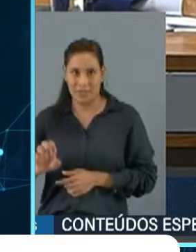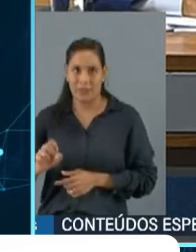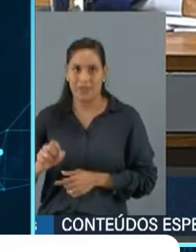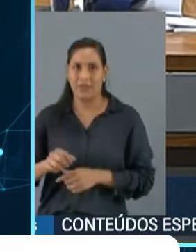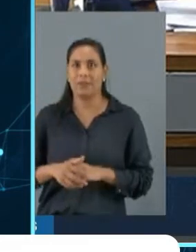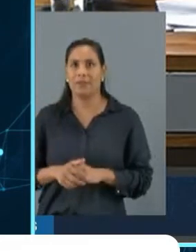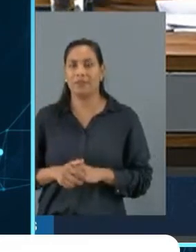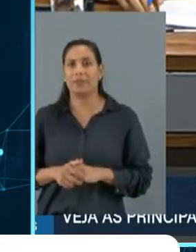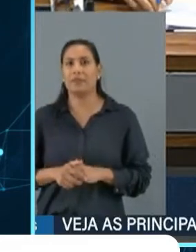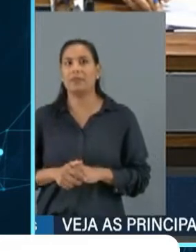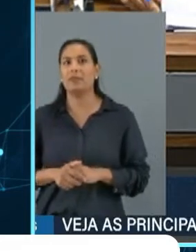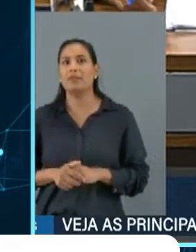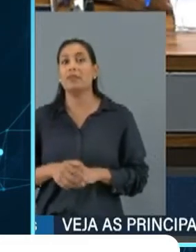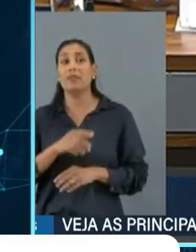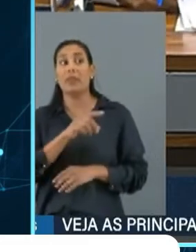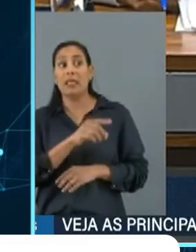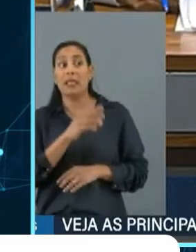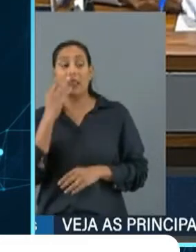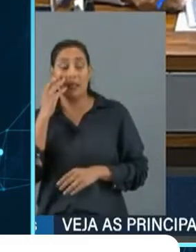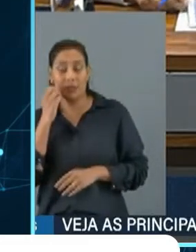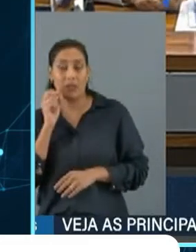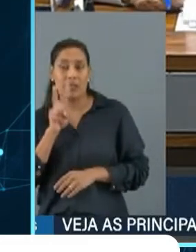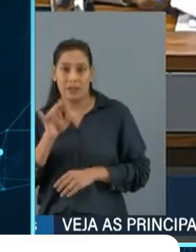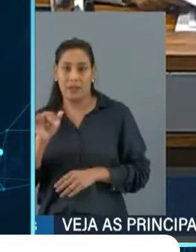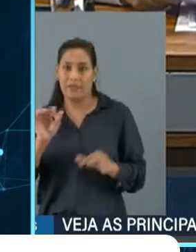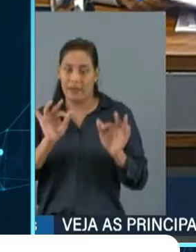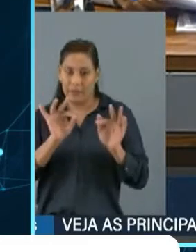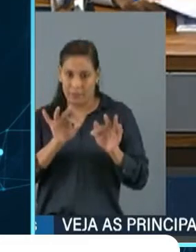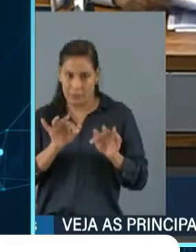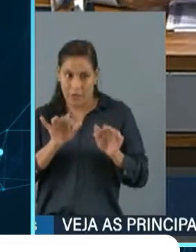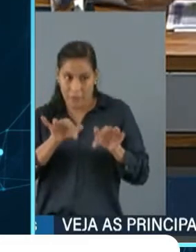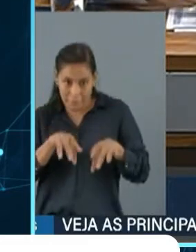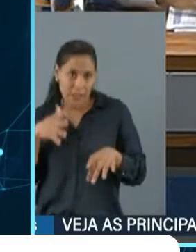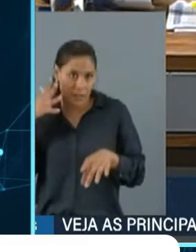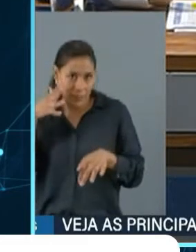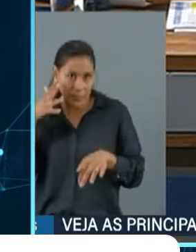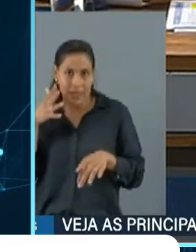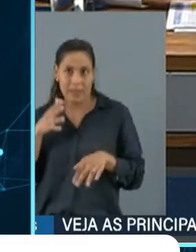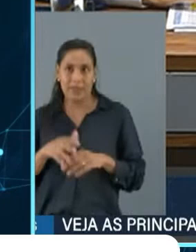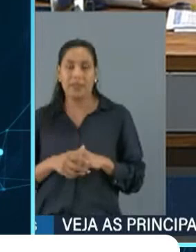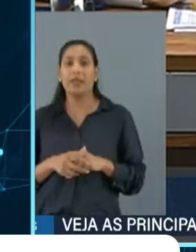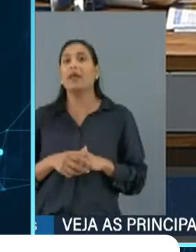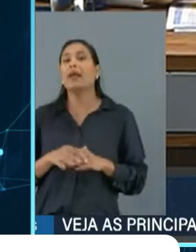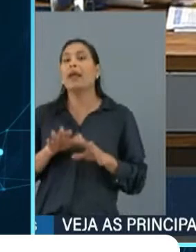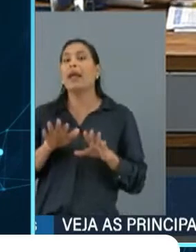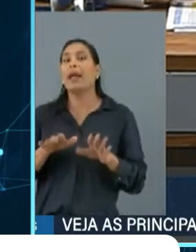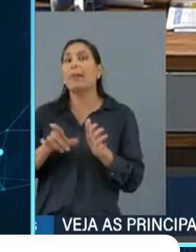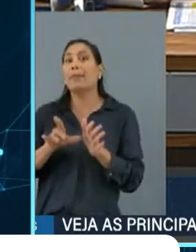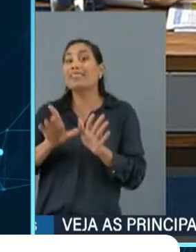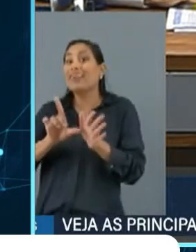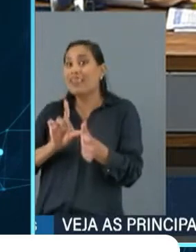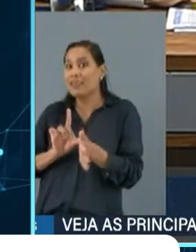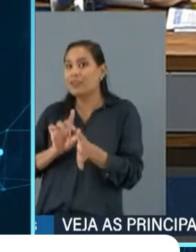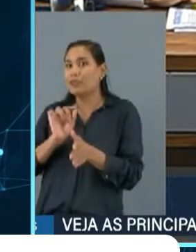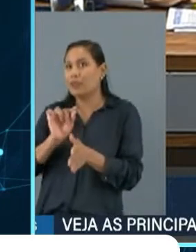para a imprensa mundial o que está acontecendo aqui no Brasil. E nós estamos com o